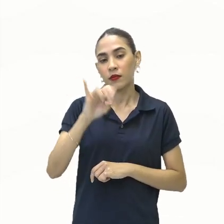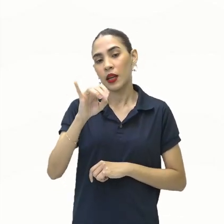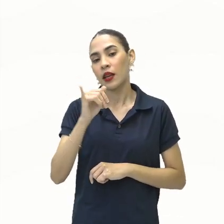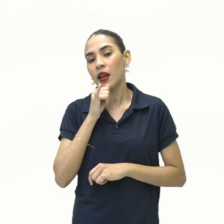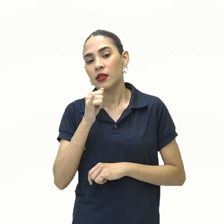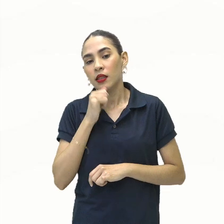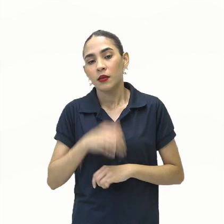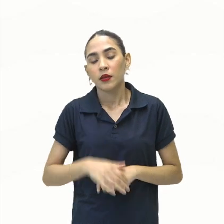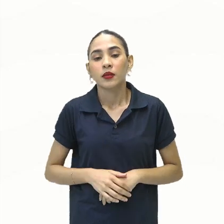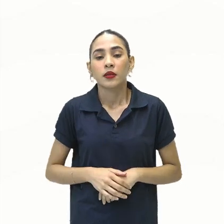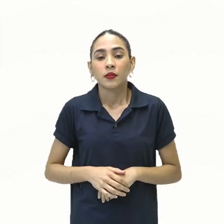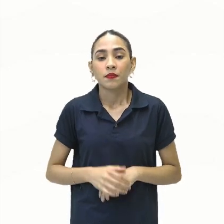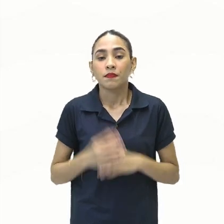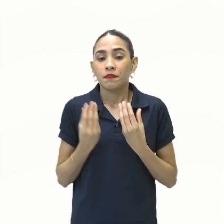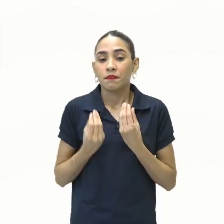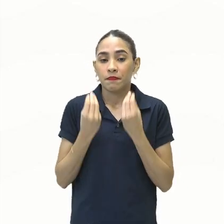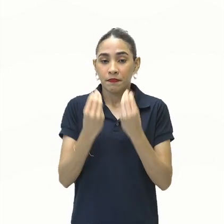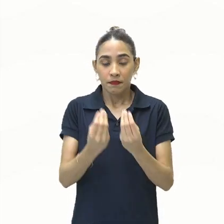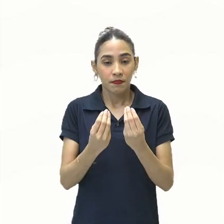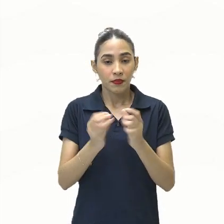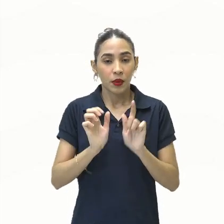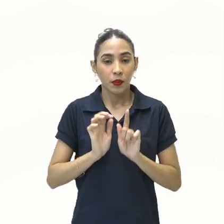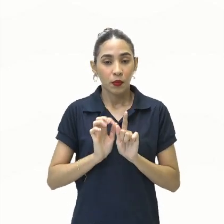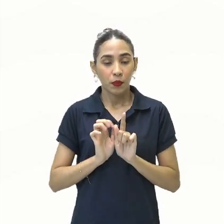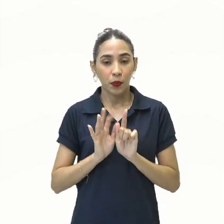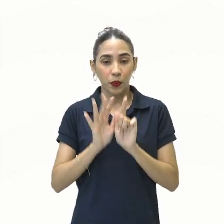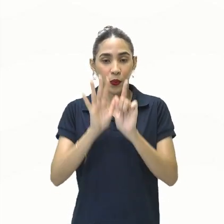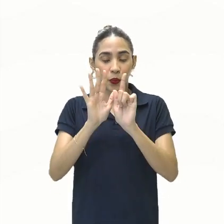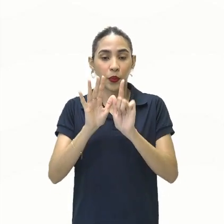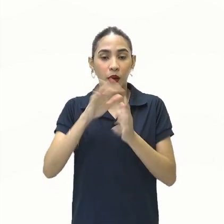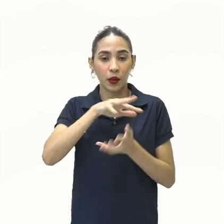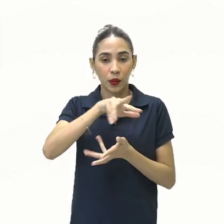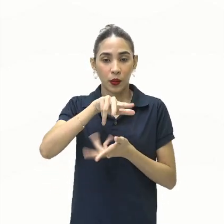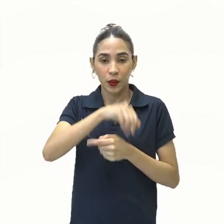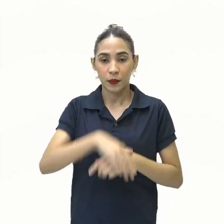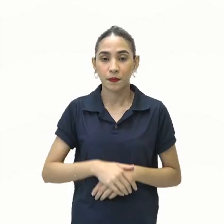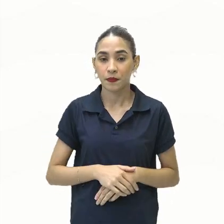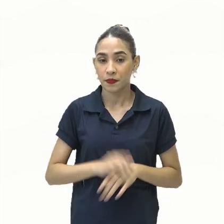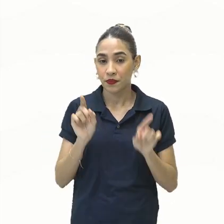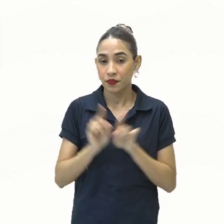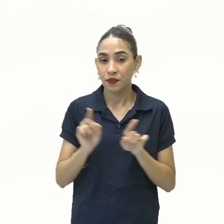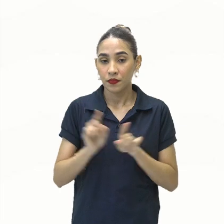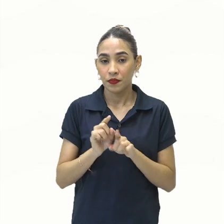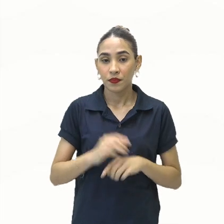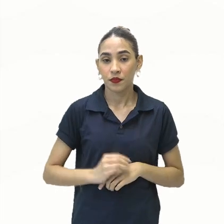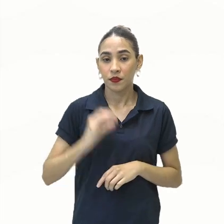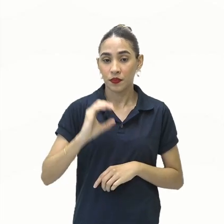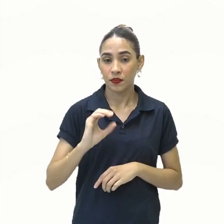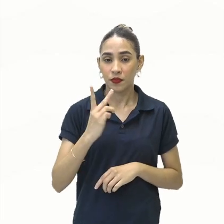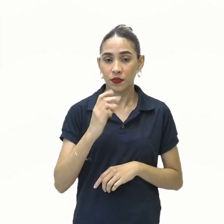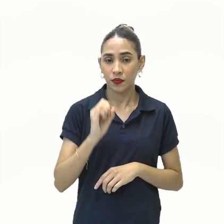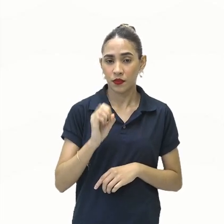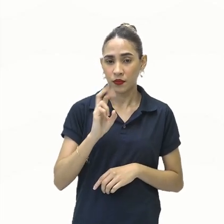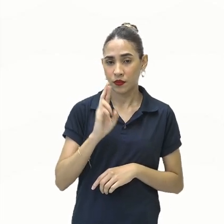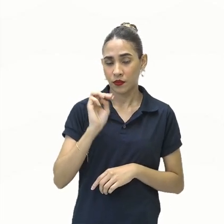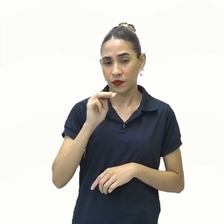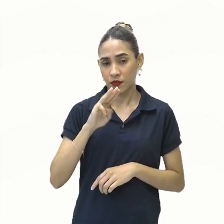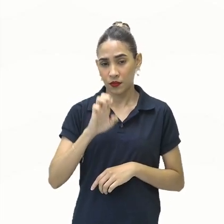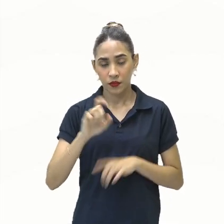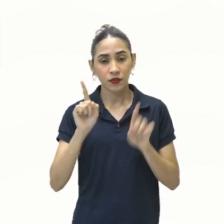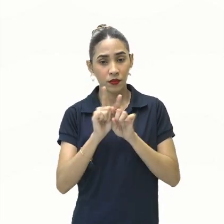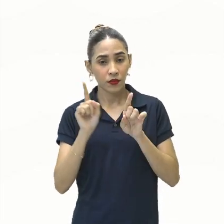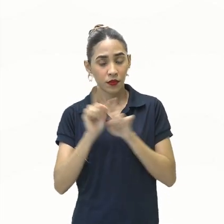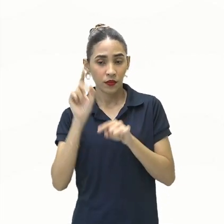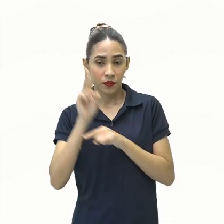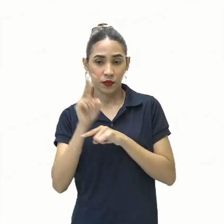né, contribuindo para o aquecimento global. O tratamento do chorume também tem que ter bastante